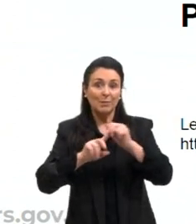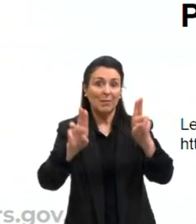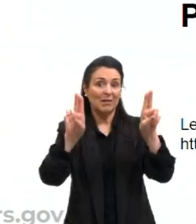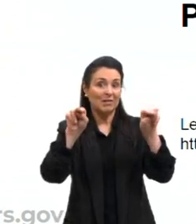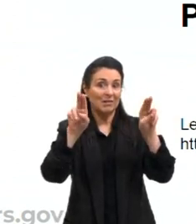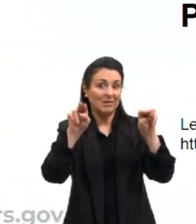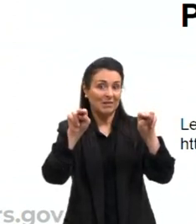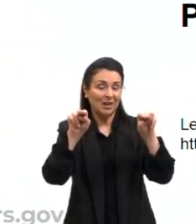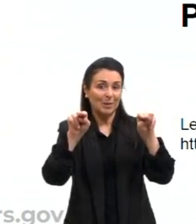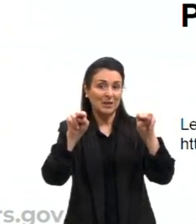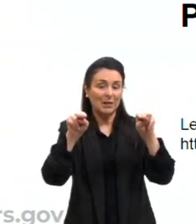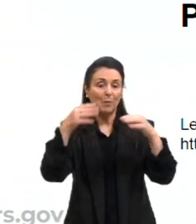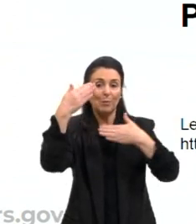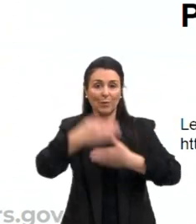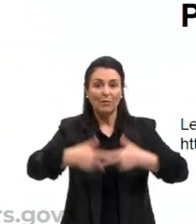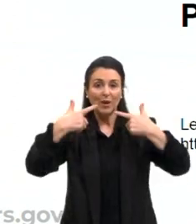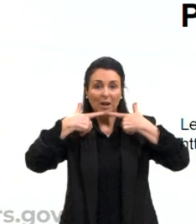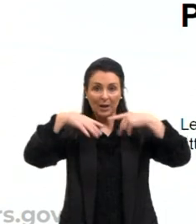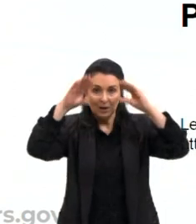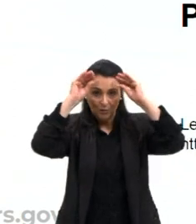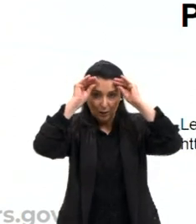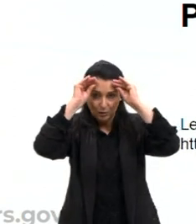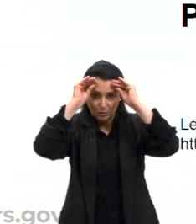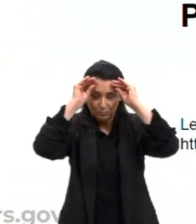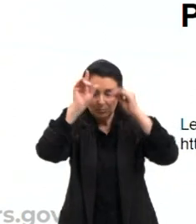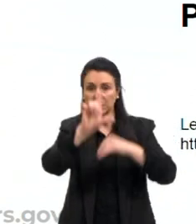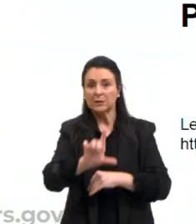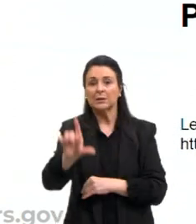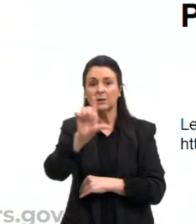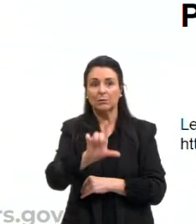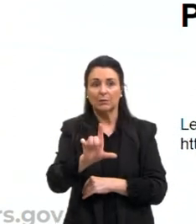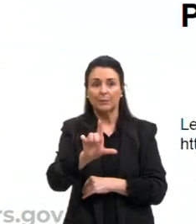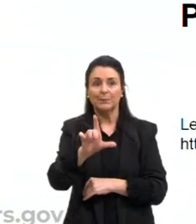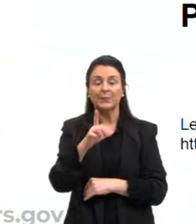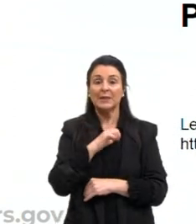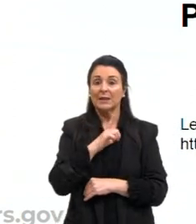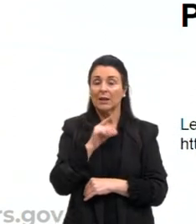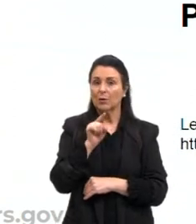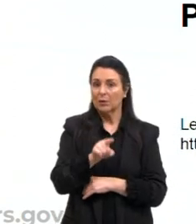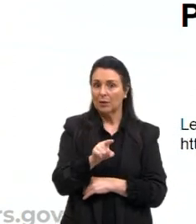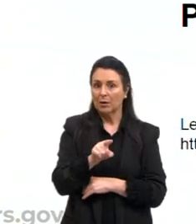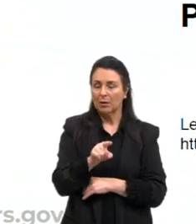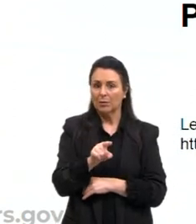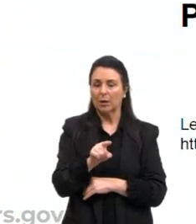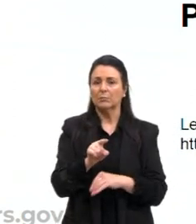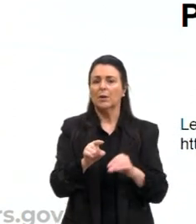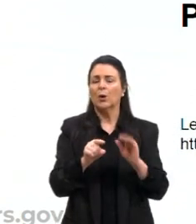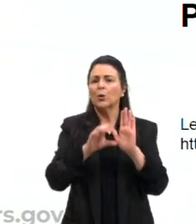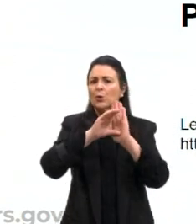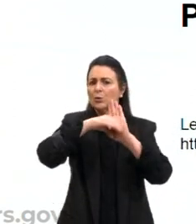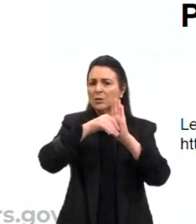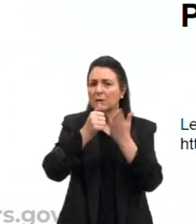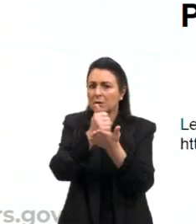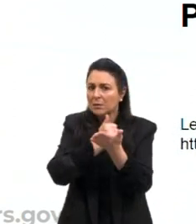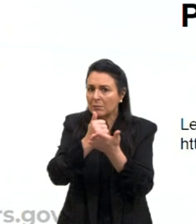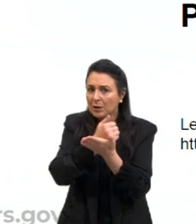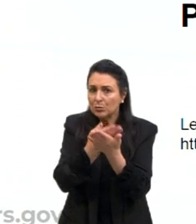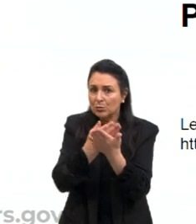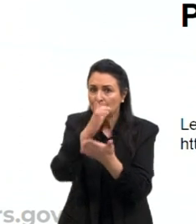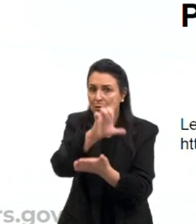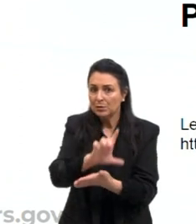abordados na prova de linguagens No que diz respeito à literatura Então a gente tem ali preceitos básicos dos estudos literários